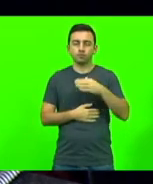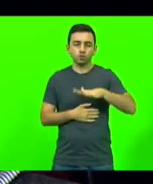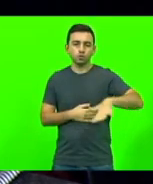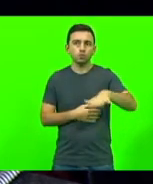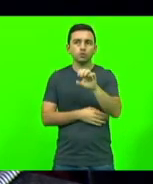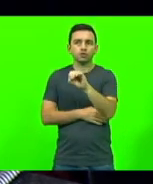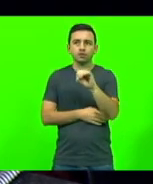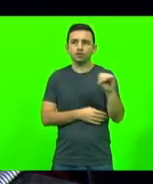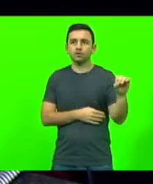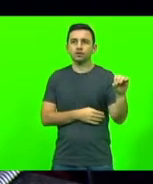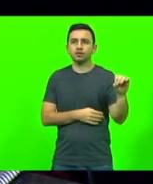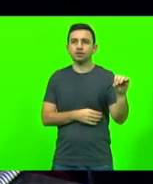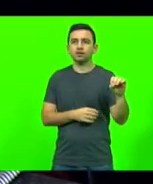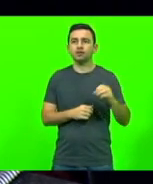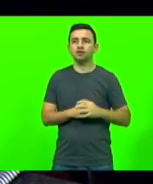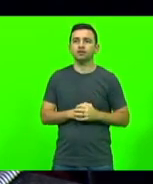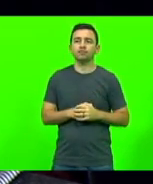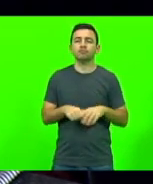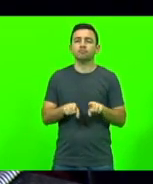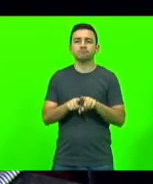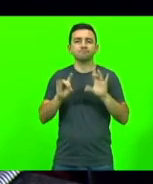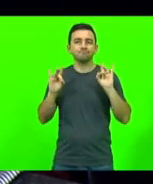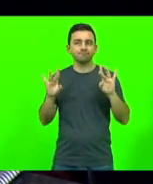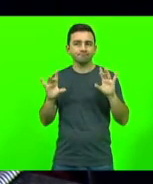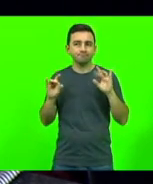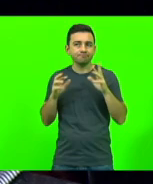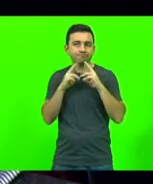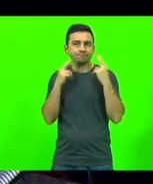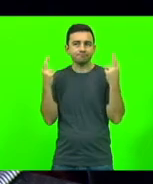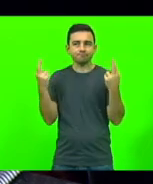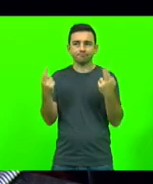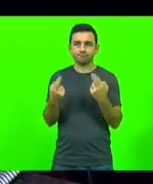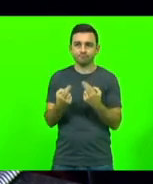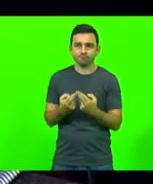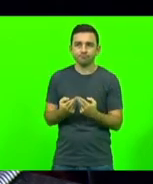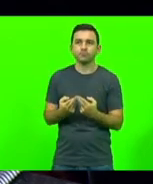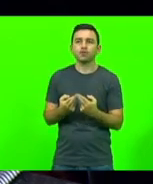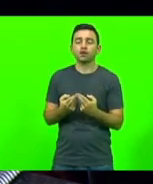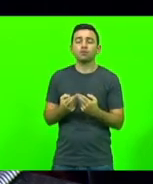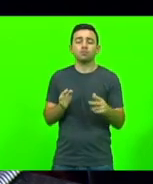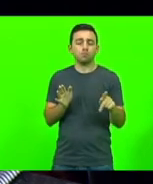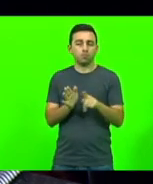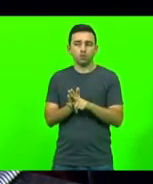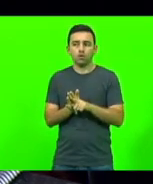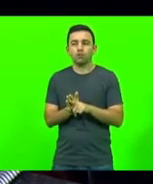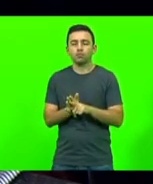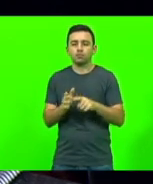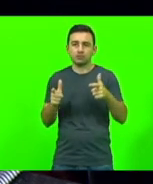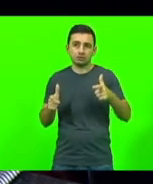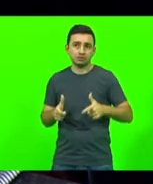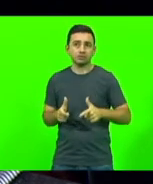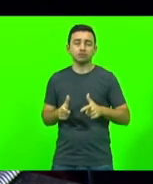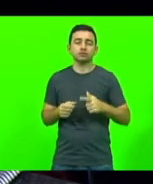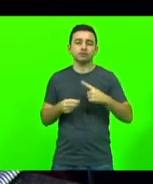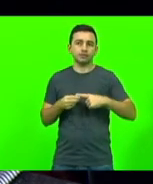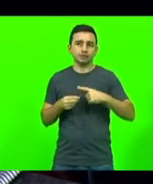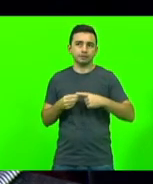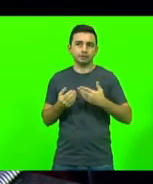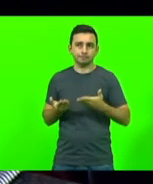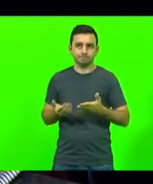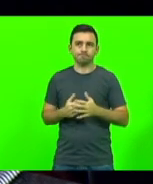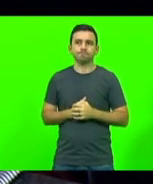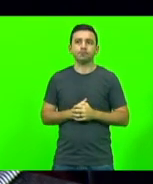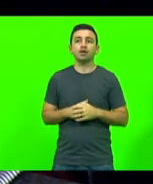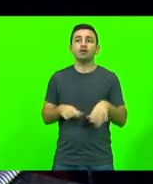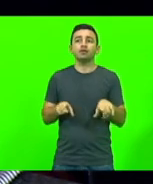de forma muito especial nesta reunião que mantivemos na cidade de Treze Tílias. A outra questão é